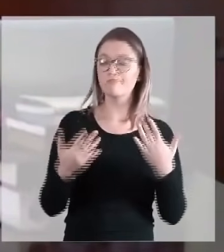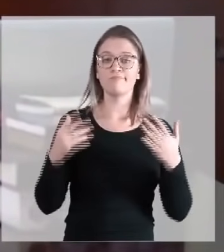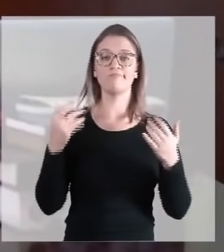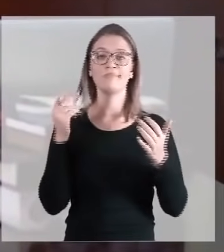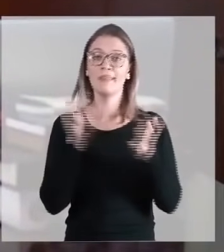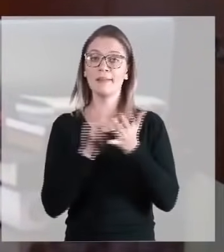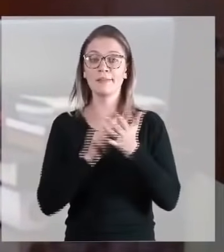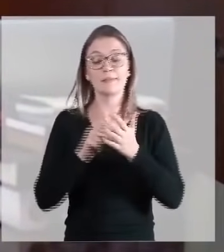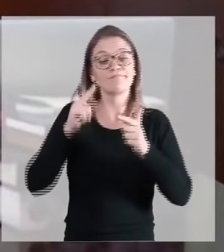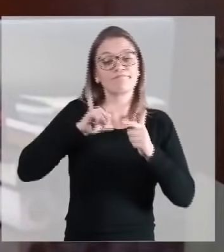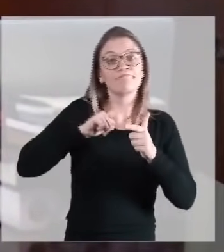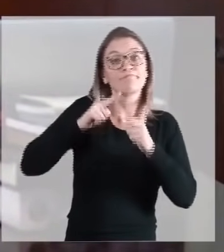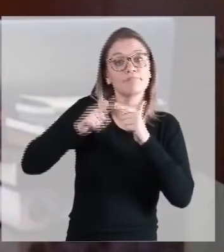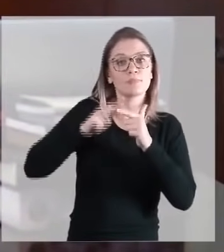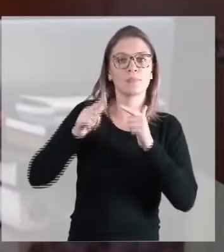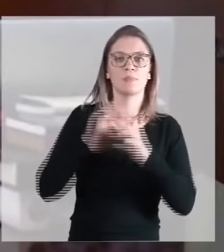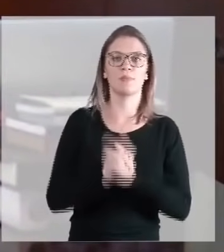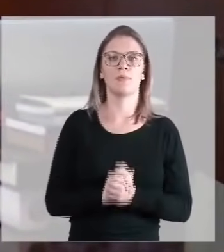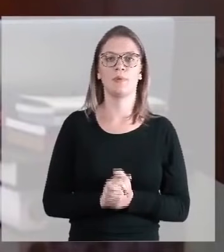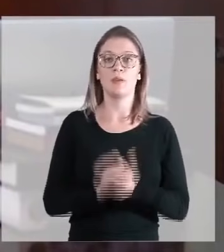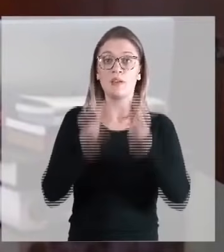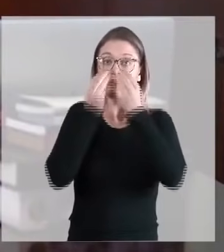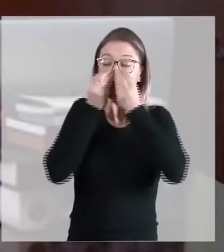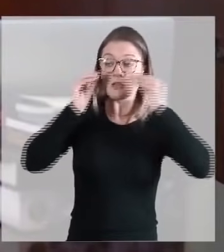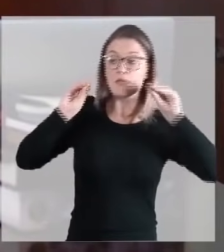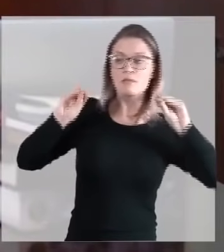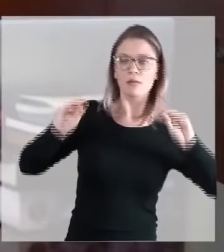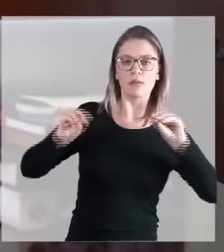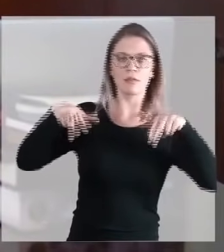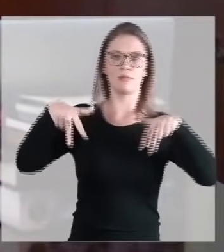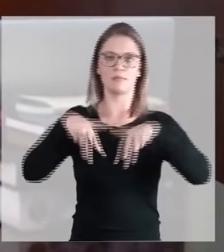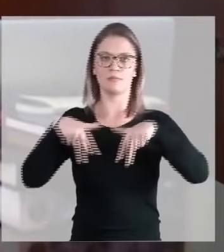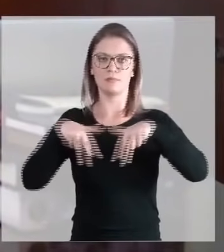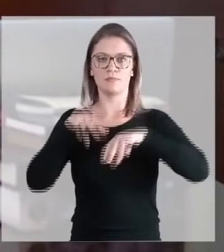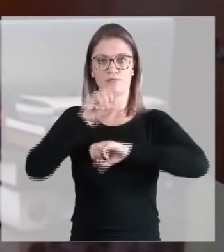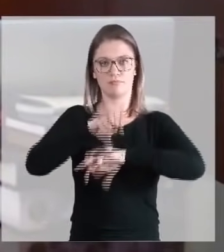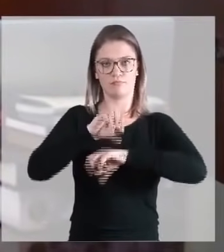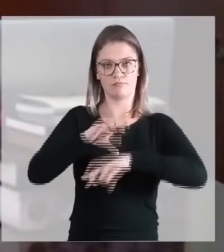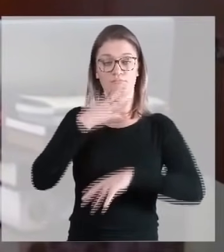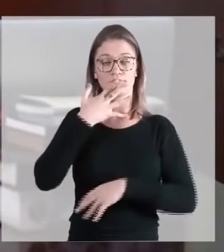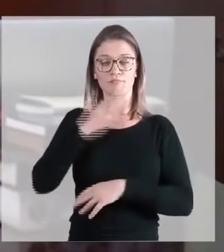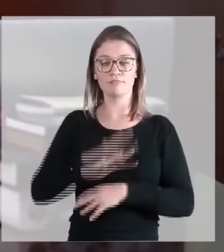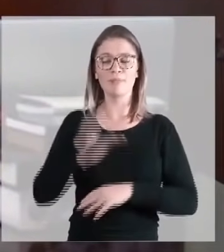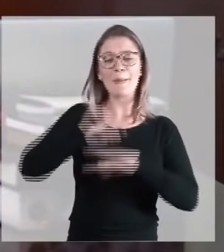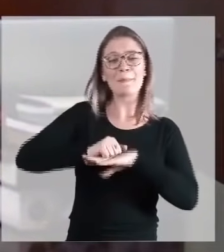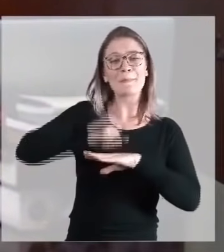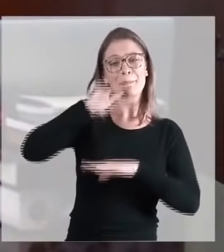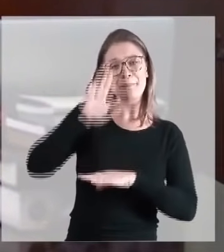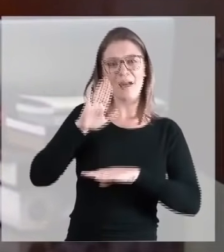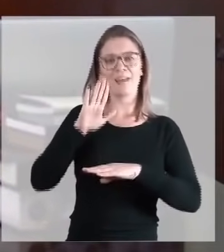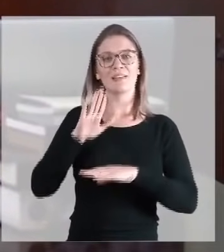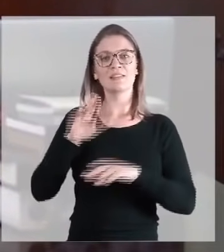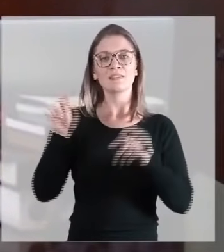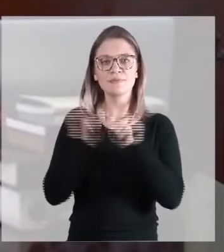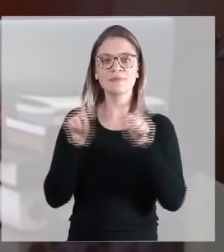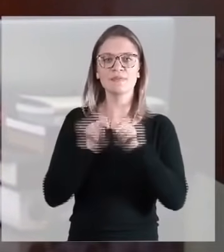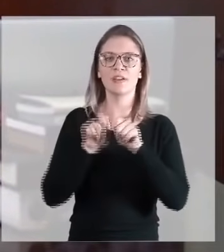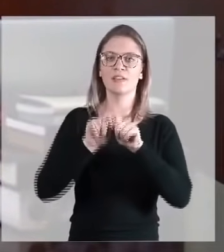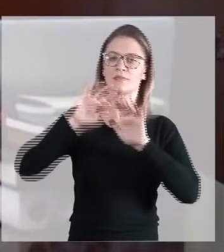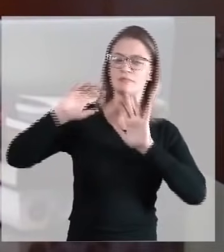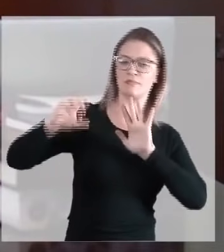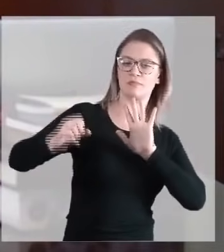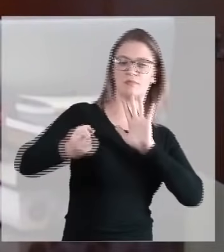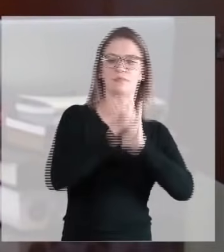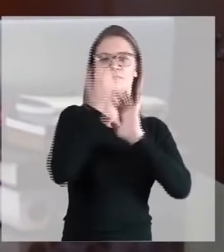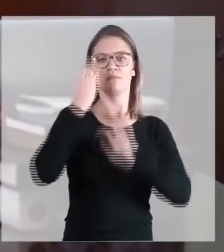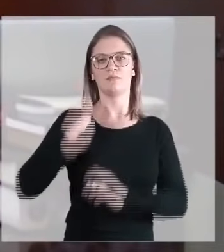paradoxo. Quanto mais se ignoram as diferenças de gênero na educação das crianças, mais se reforçam os estereótipos de